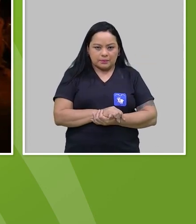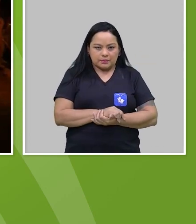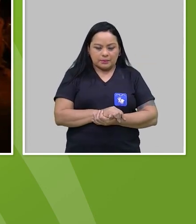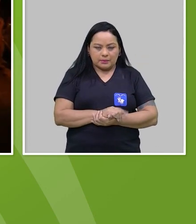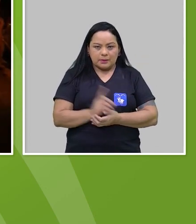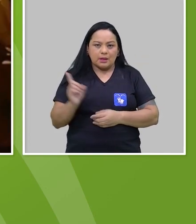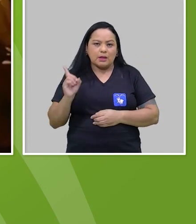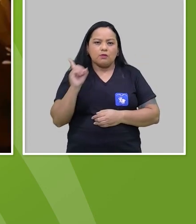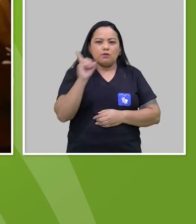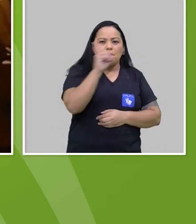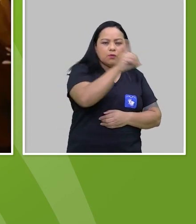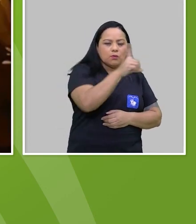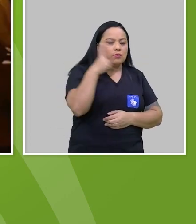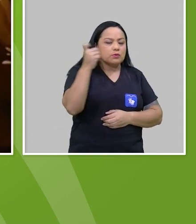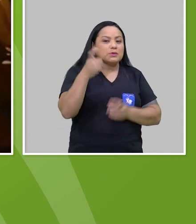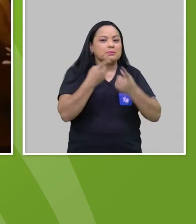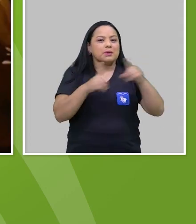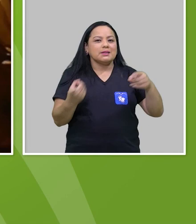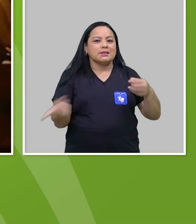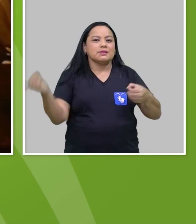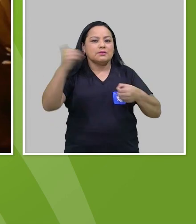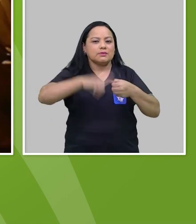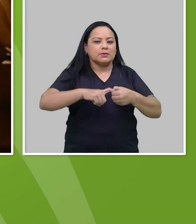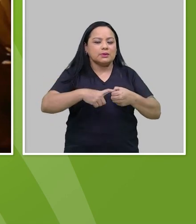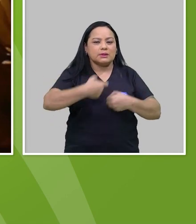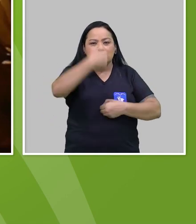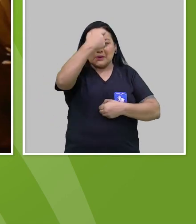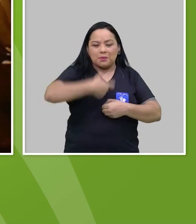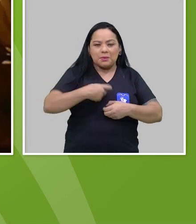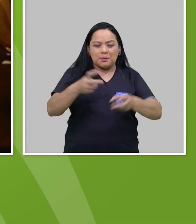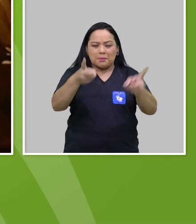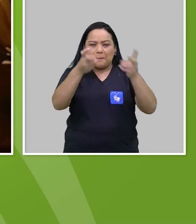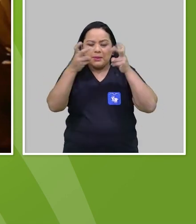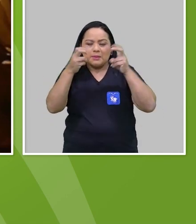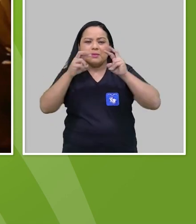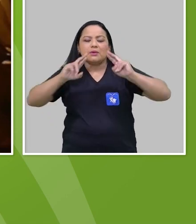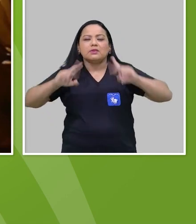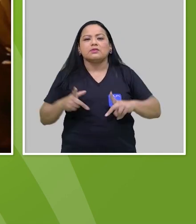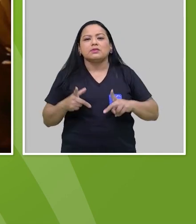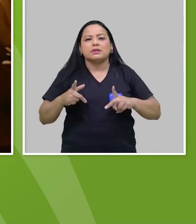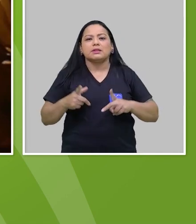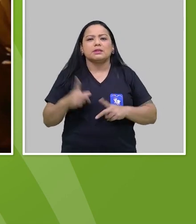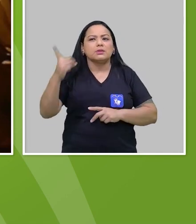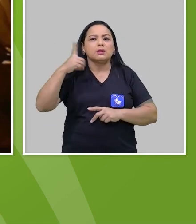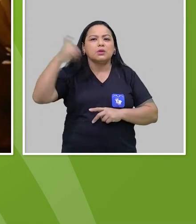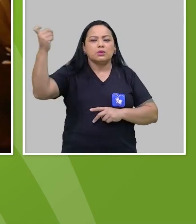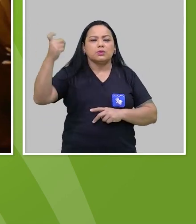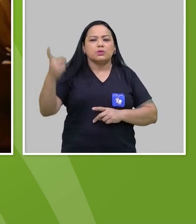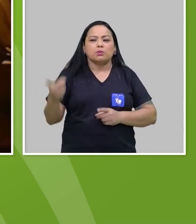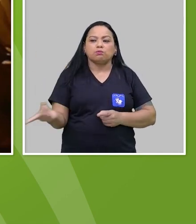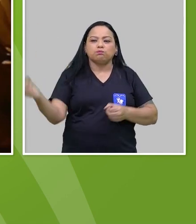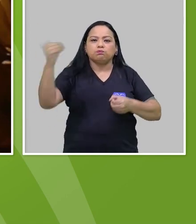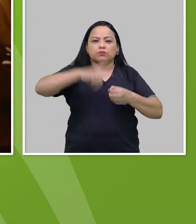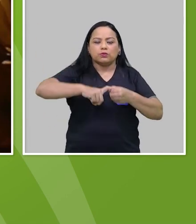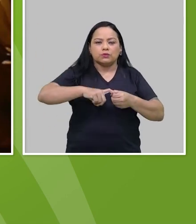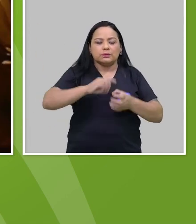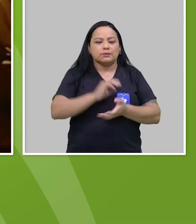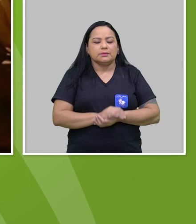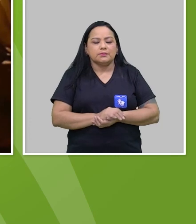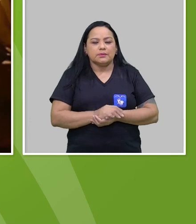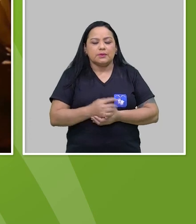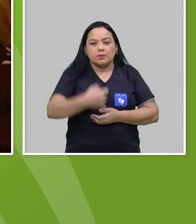foi, mas ela está voltando. E eu estou percebendo a diferença desse som que está voltando. Quando